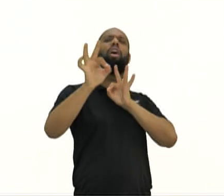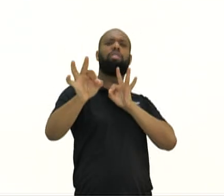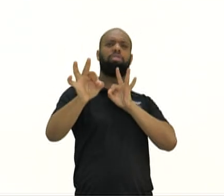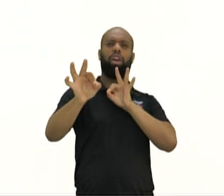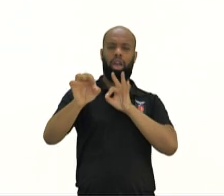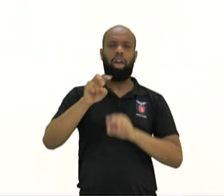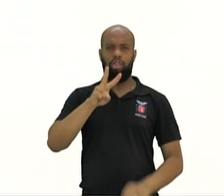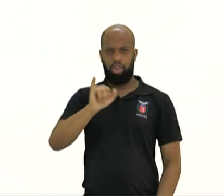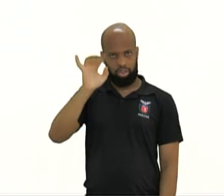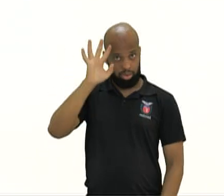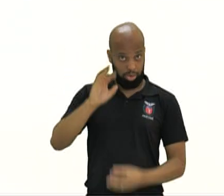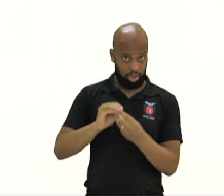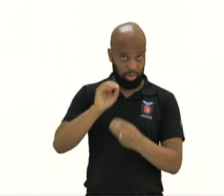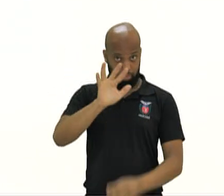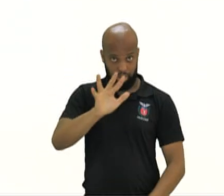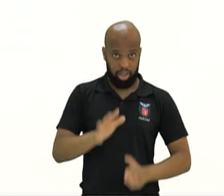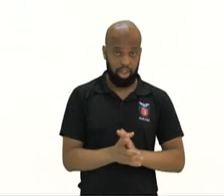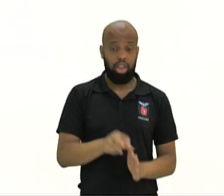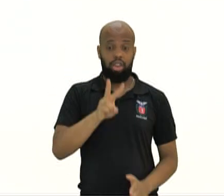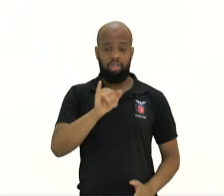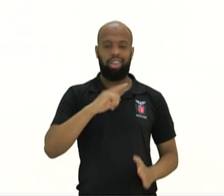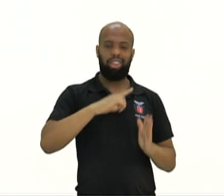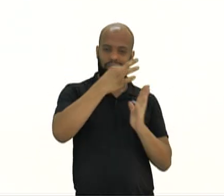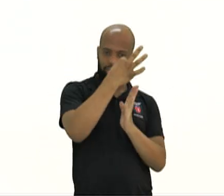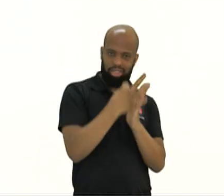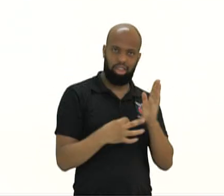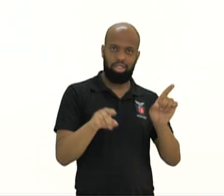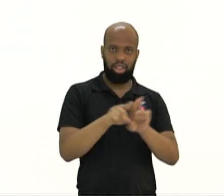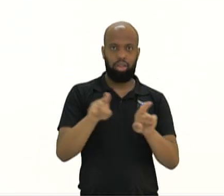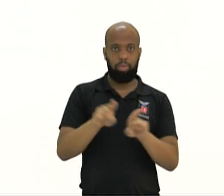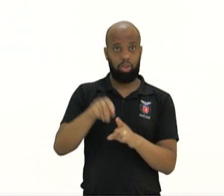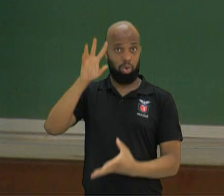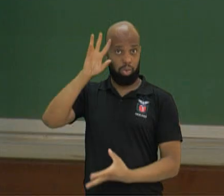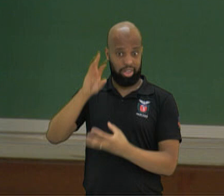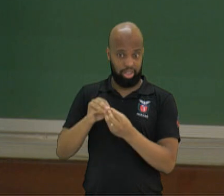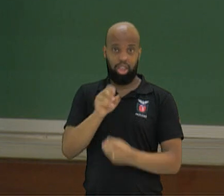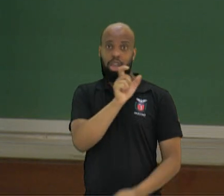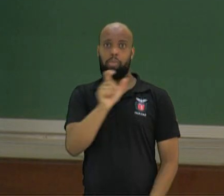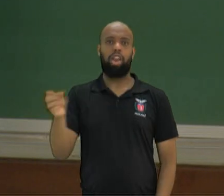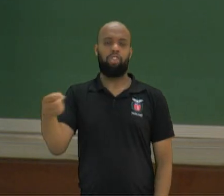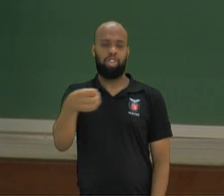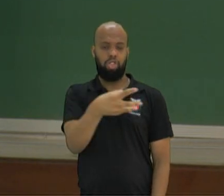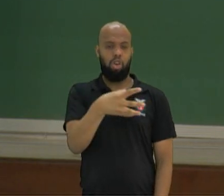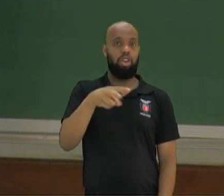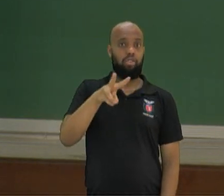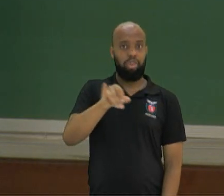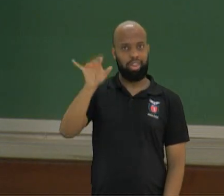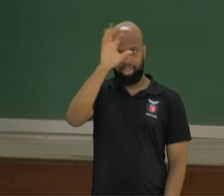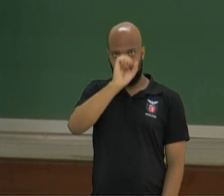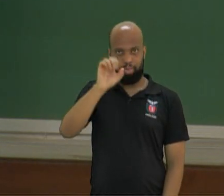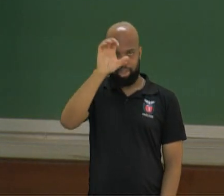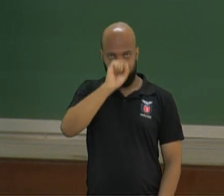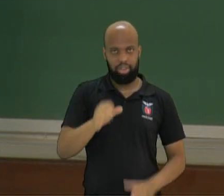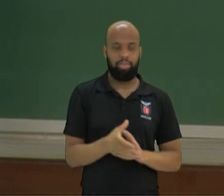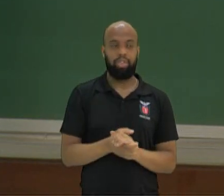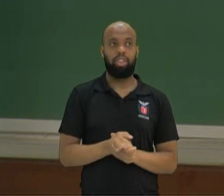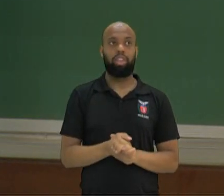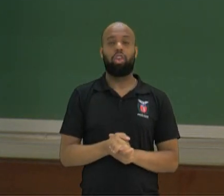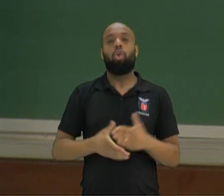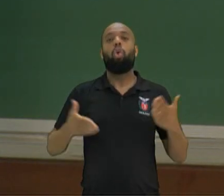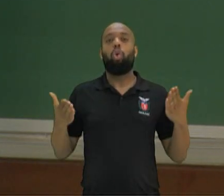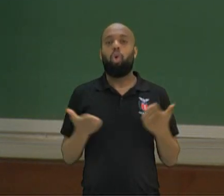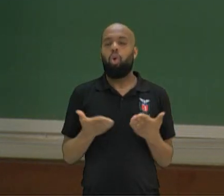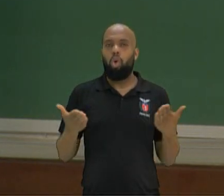eu estou falando. Teremos texto para interpretar, palavras novas para aprender. E aqui, nessa aula de